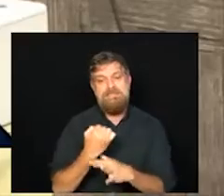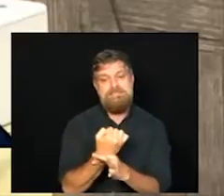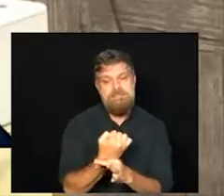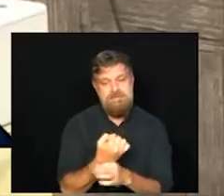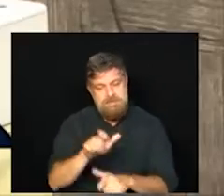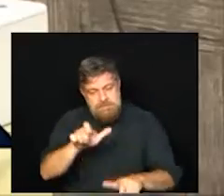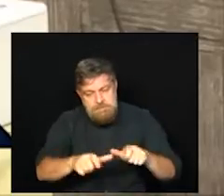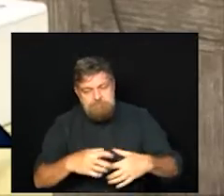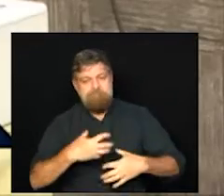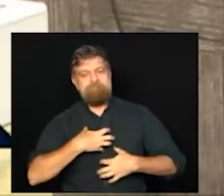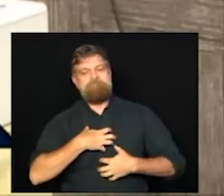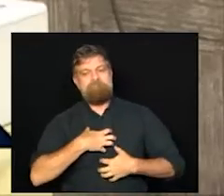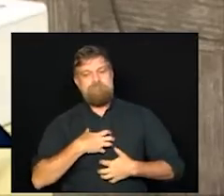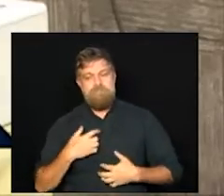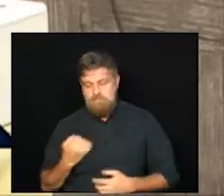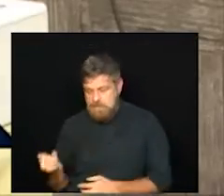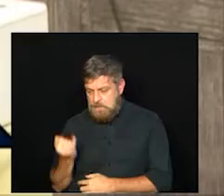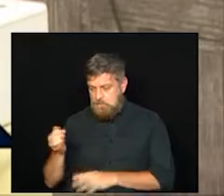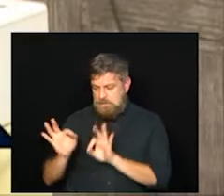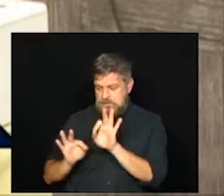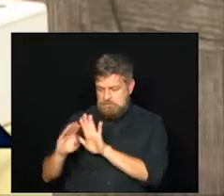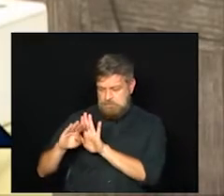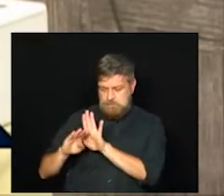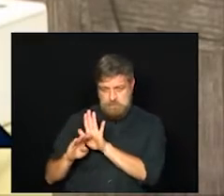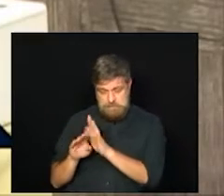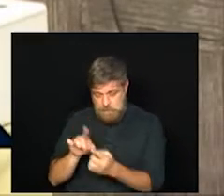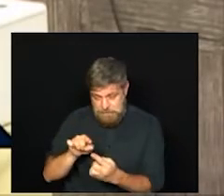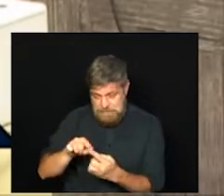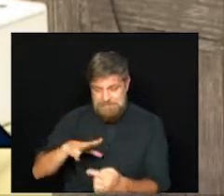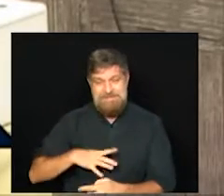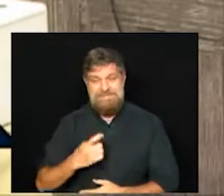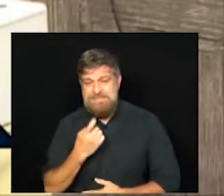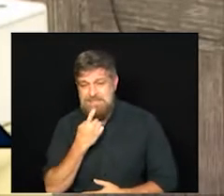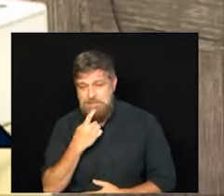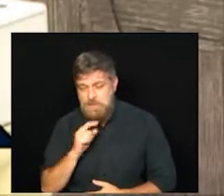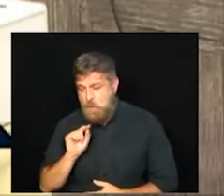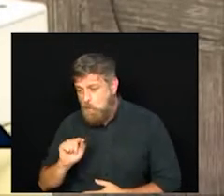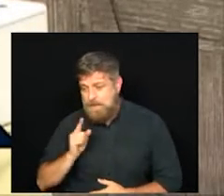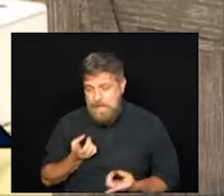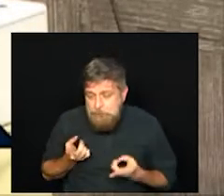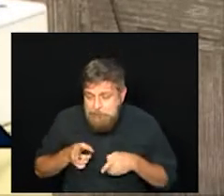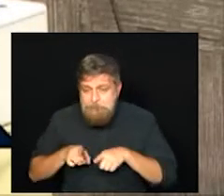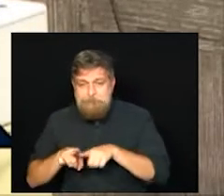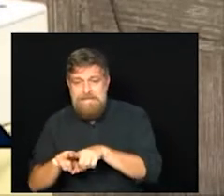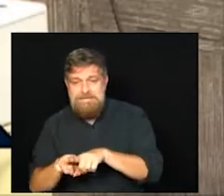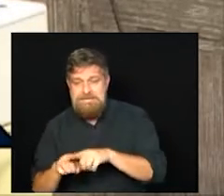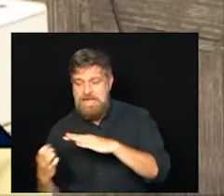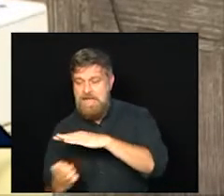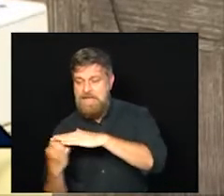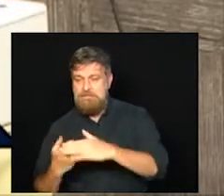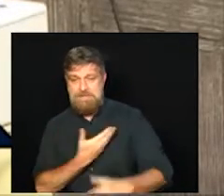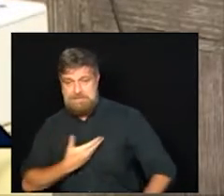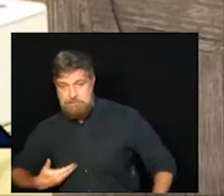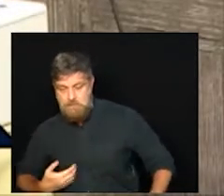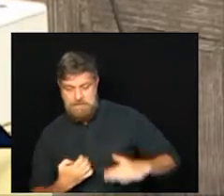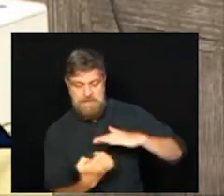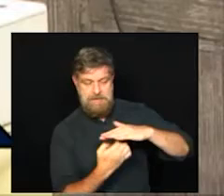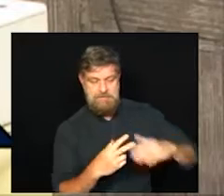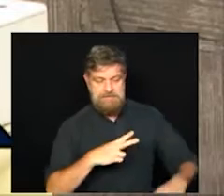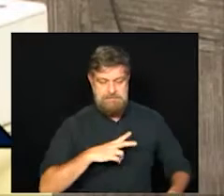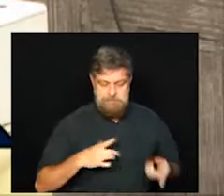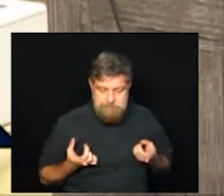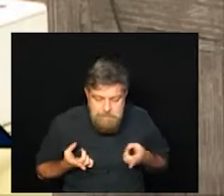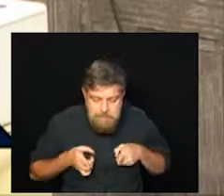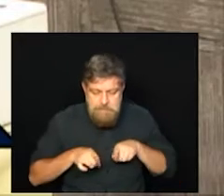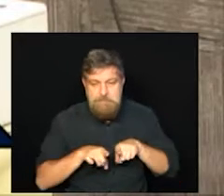município. É um projeto muito importante para a cidade de Campinas, que é uma parceria de PPP, do público e